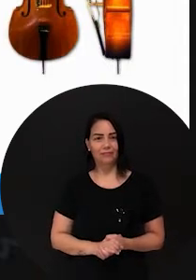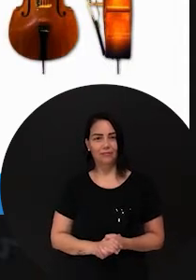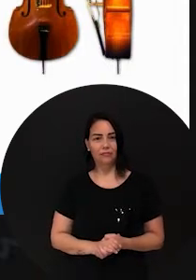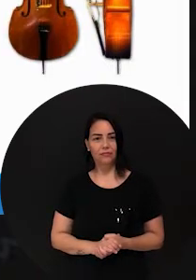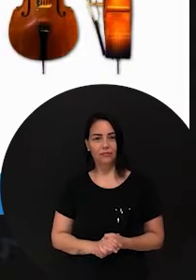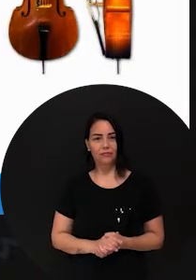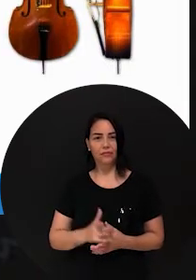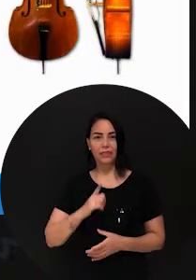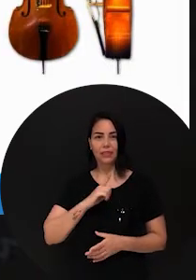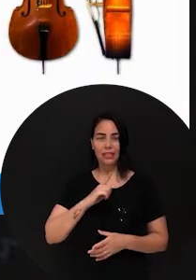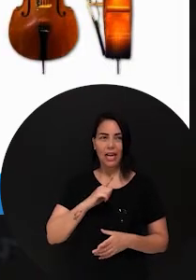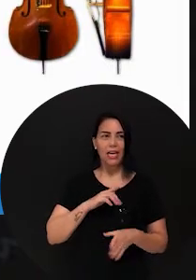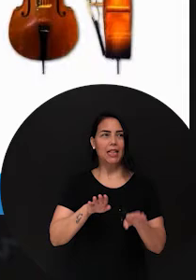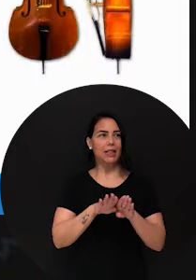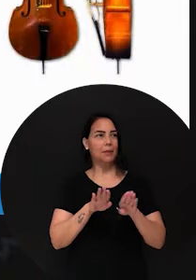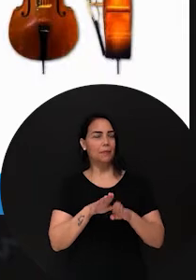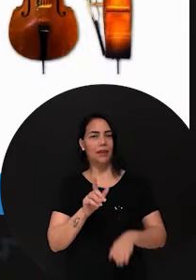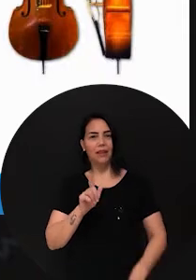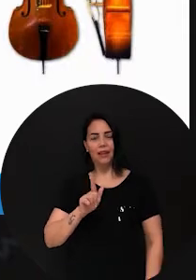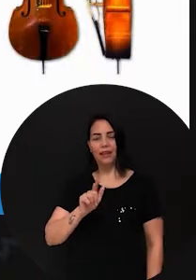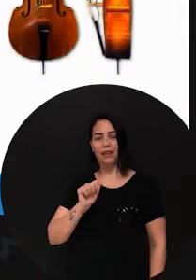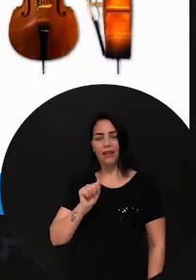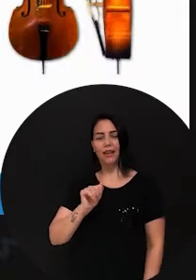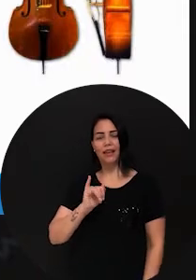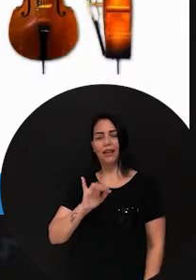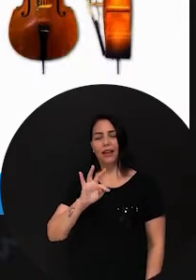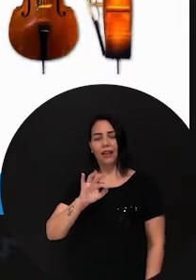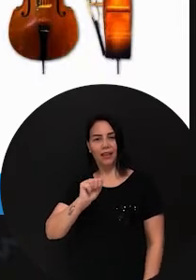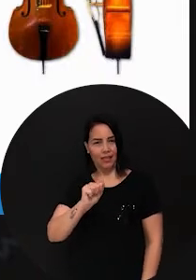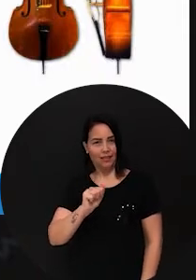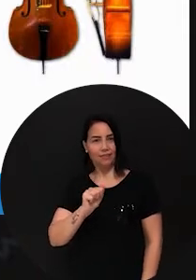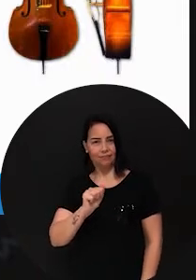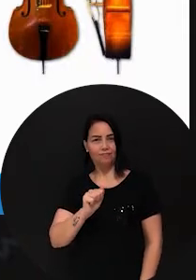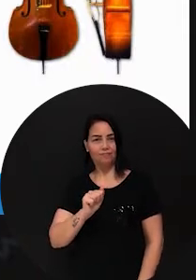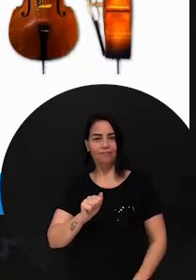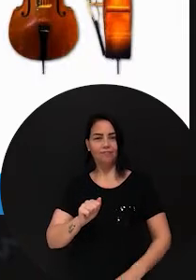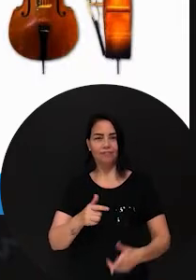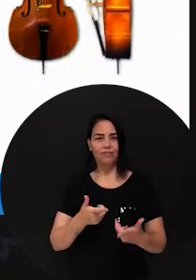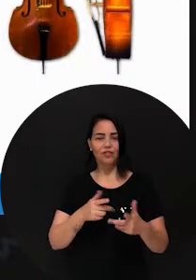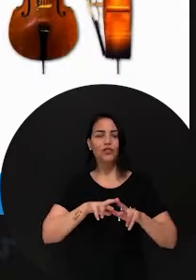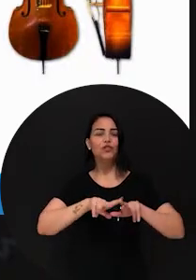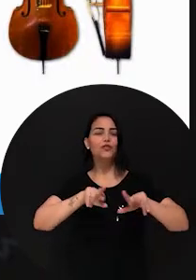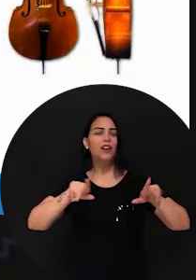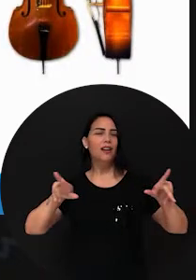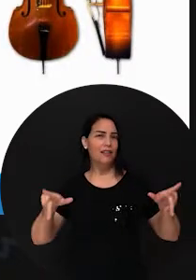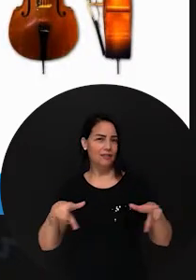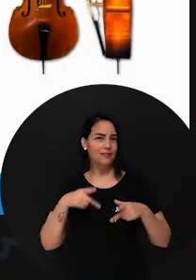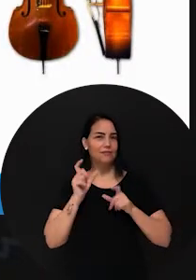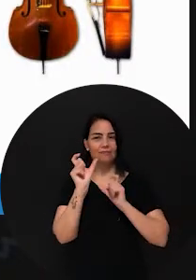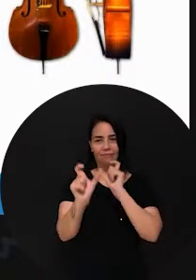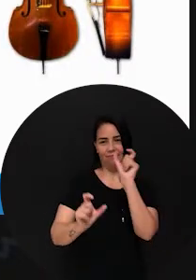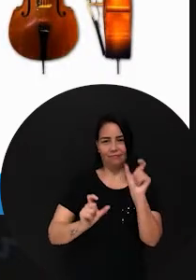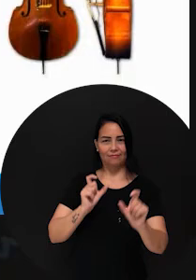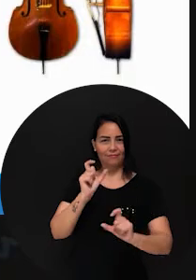Tem quem chama de gaita também. Tem quem chama de gaita de fole, né?